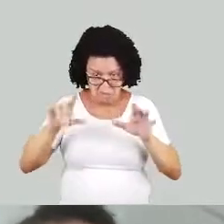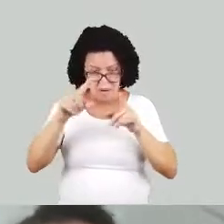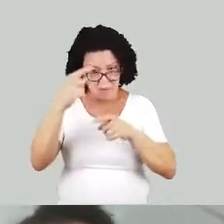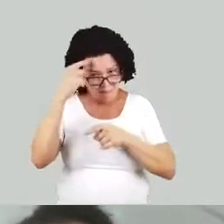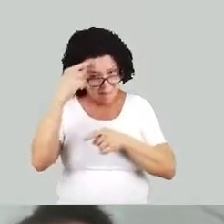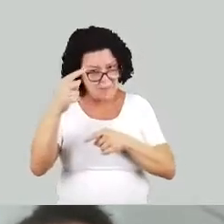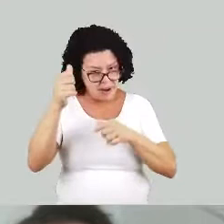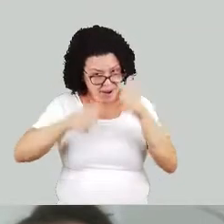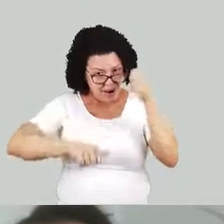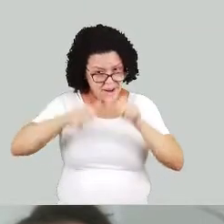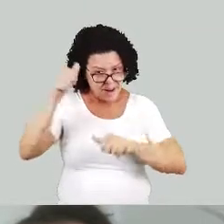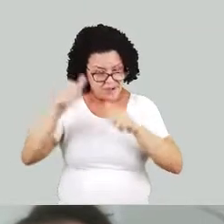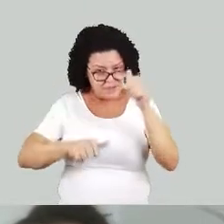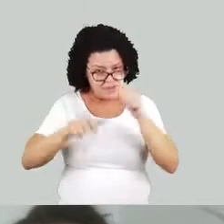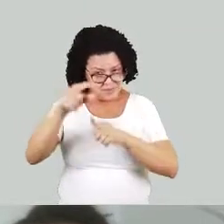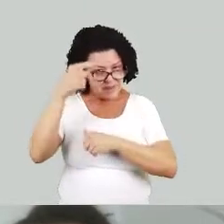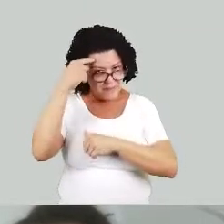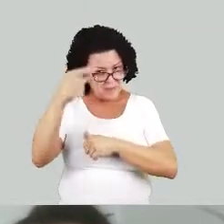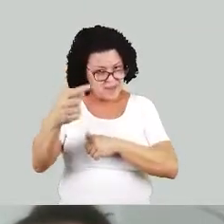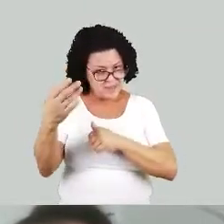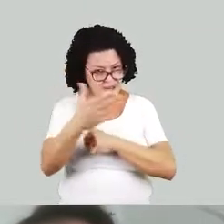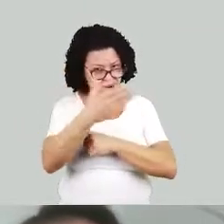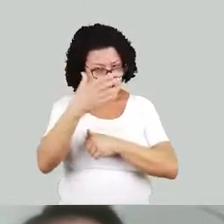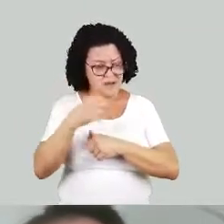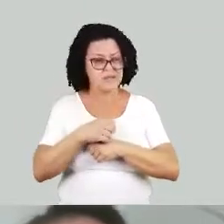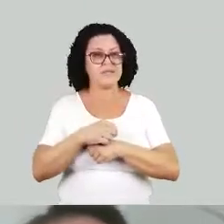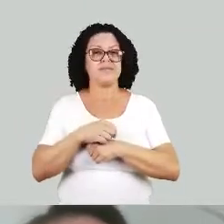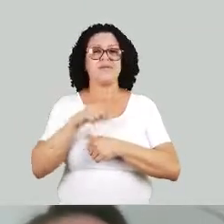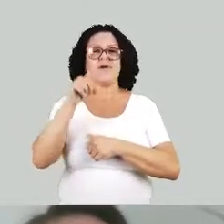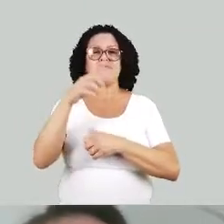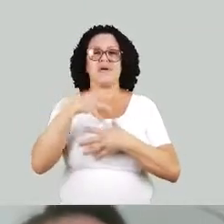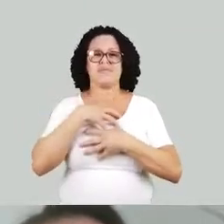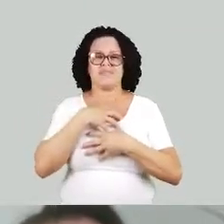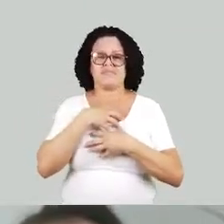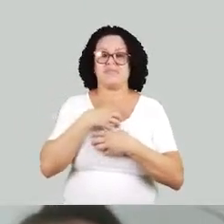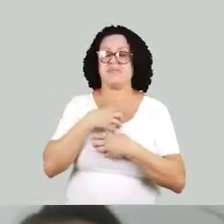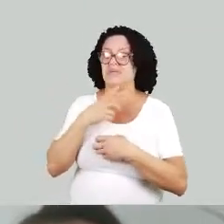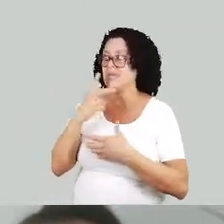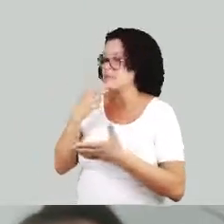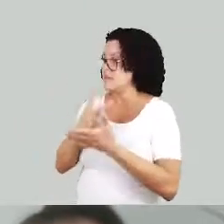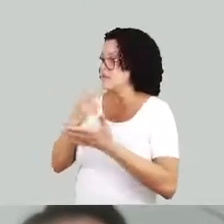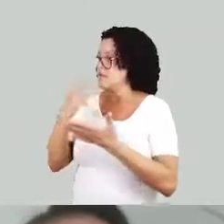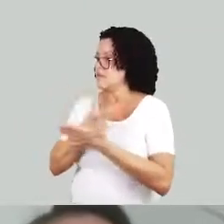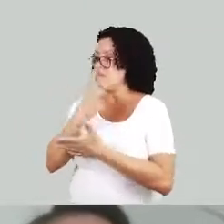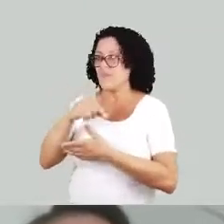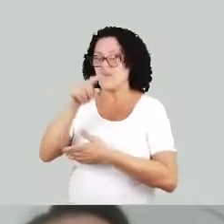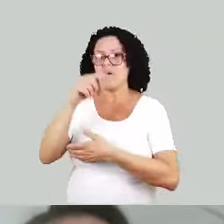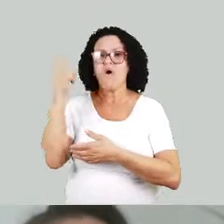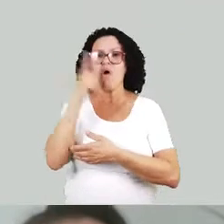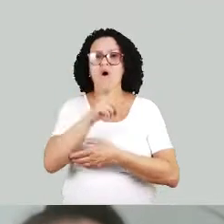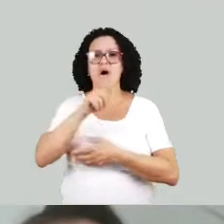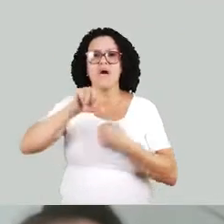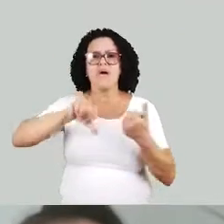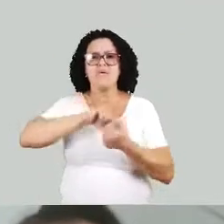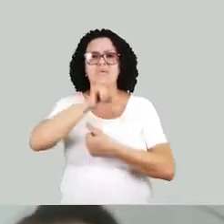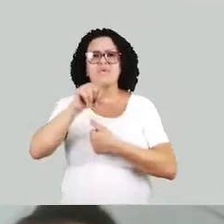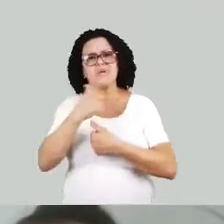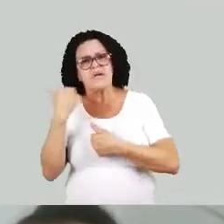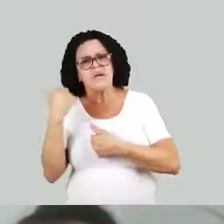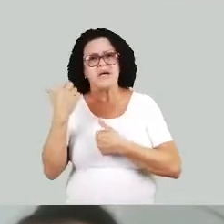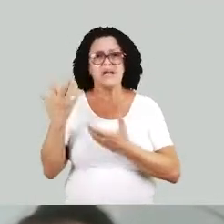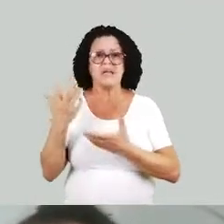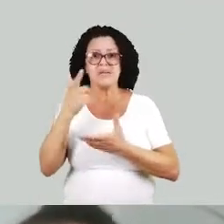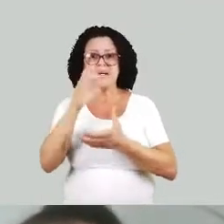para e analisa. Pensa, você se frustra frequentemente porque não consegue modificar o